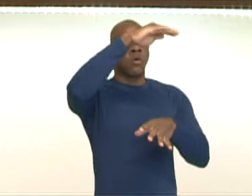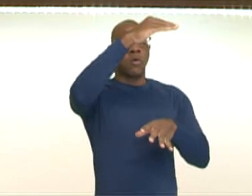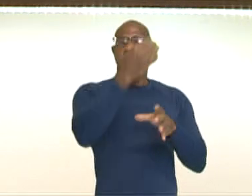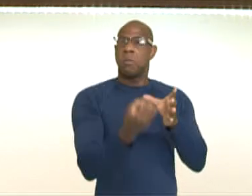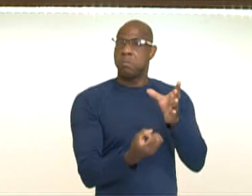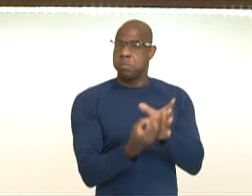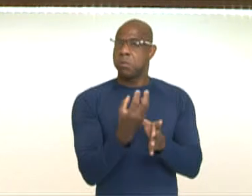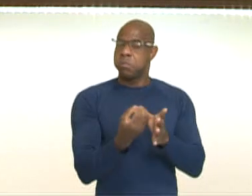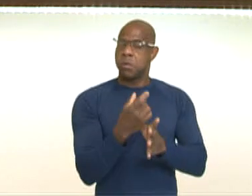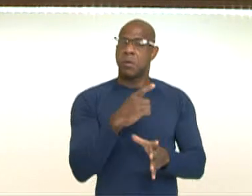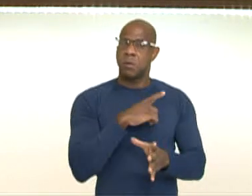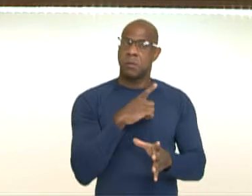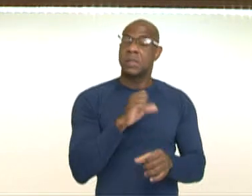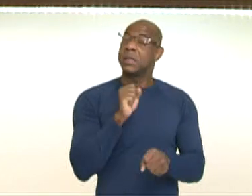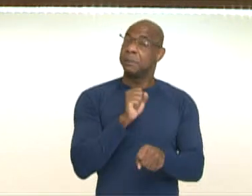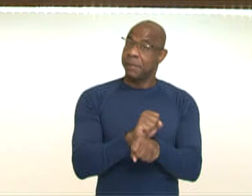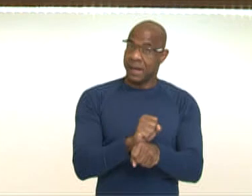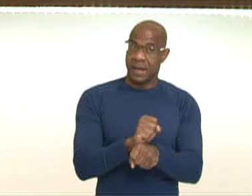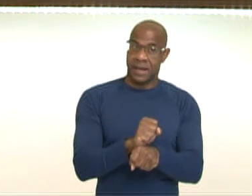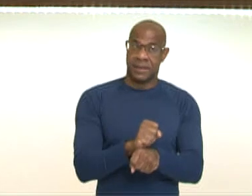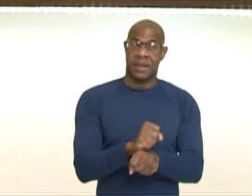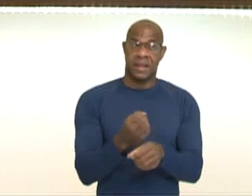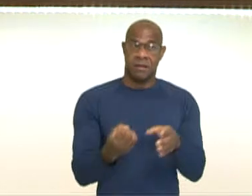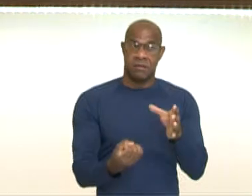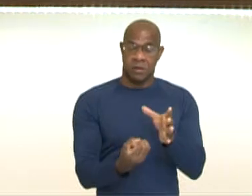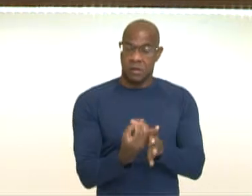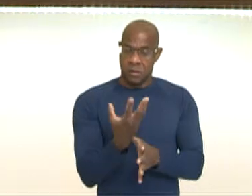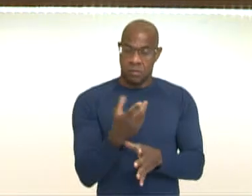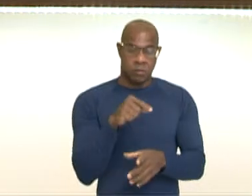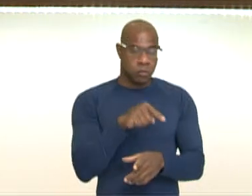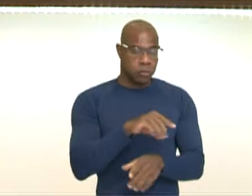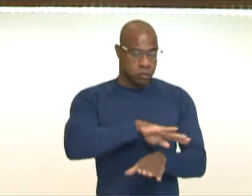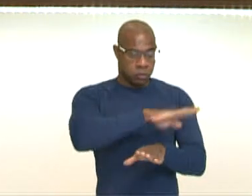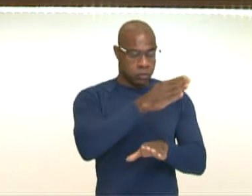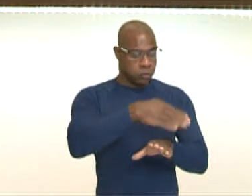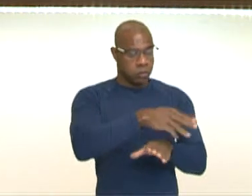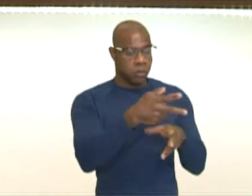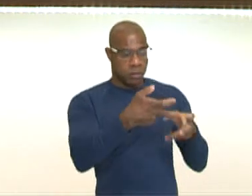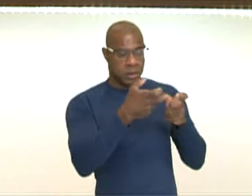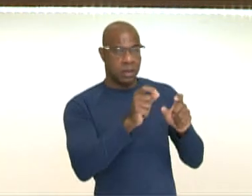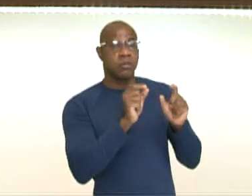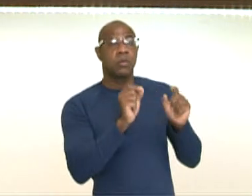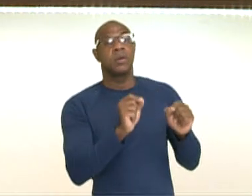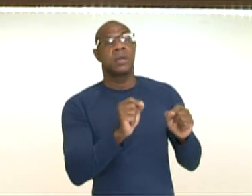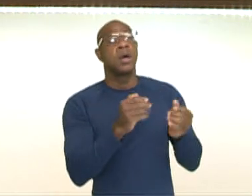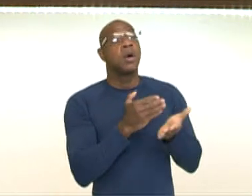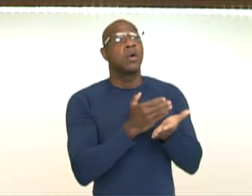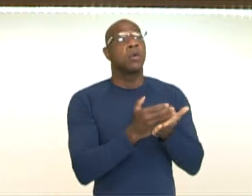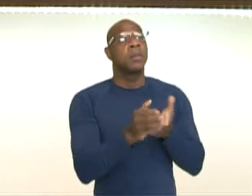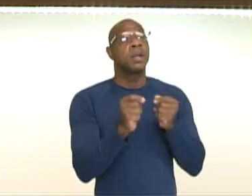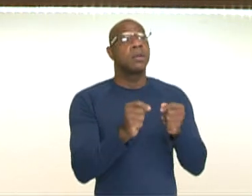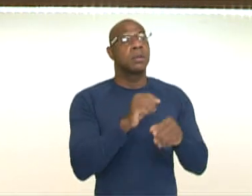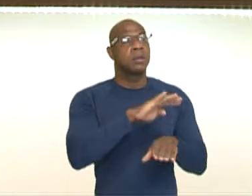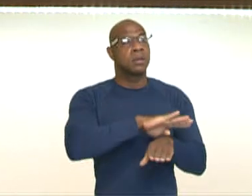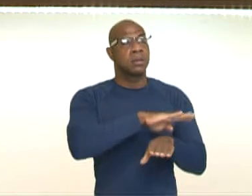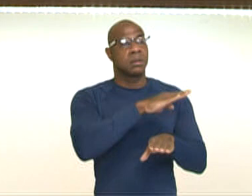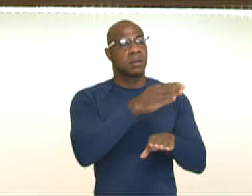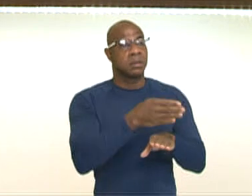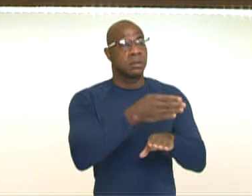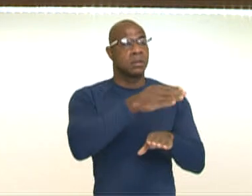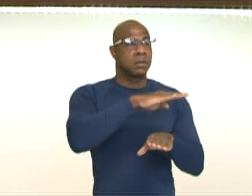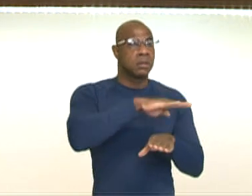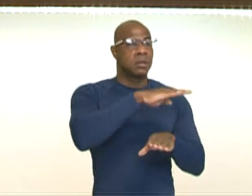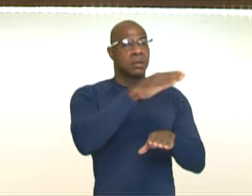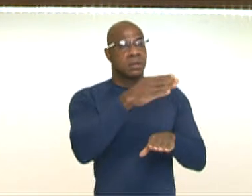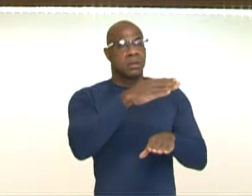formar, e quando se para essa formação, você observa nas montanhas que elas começam a assumir uma